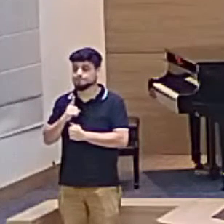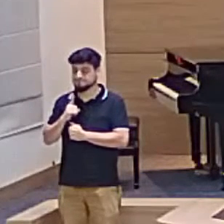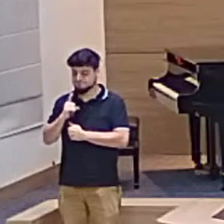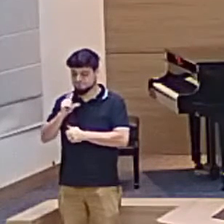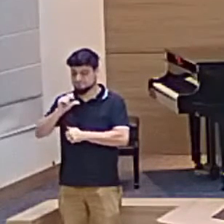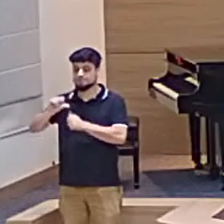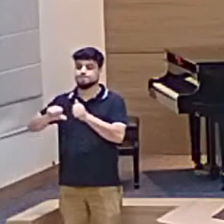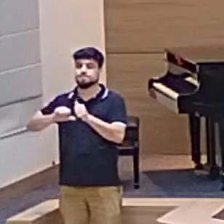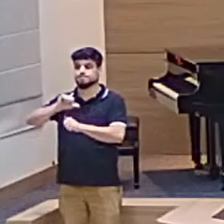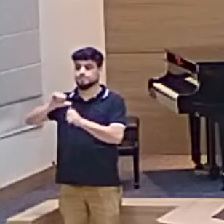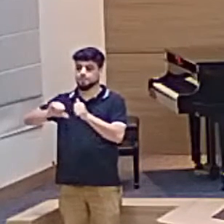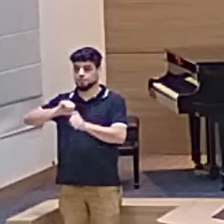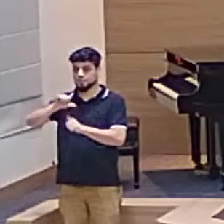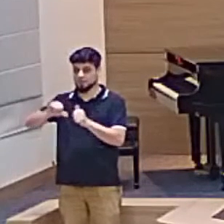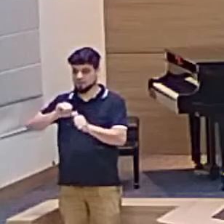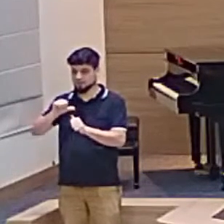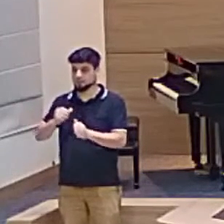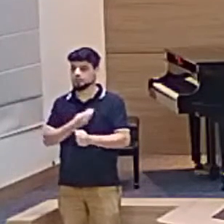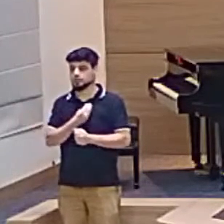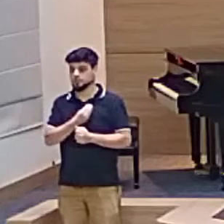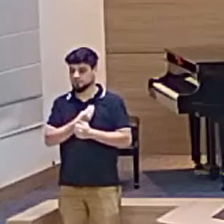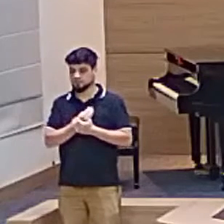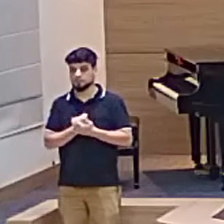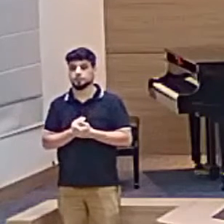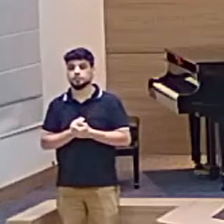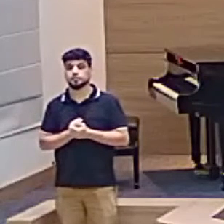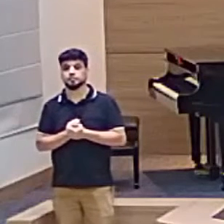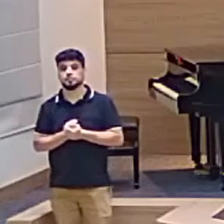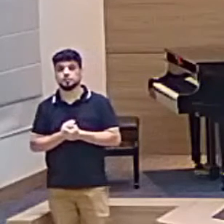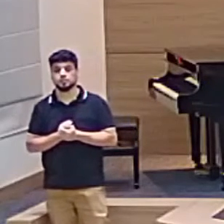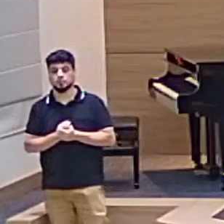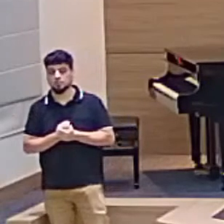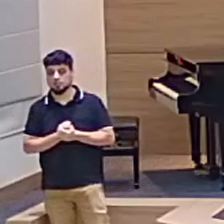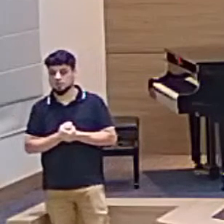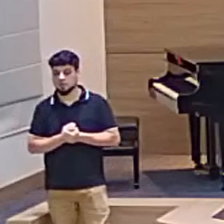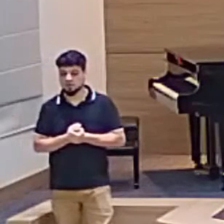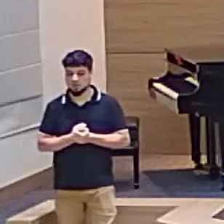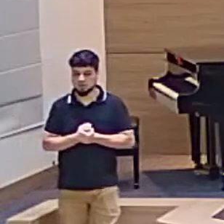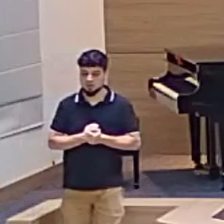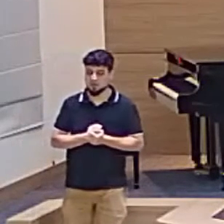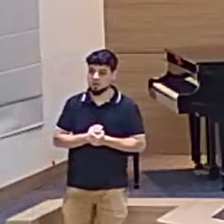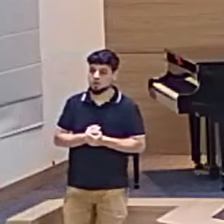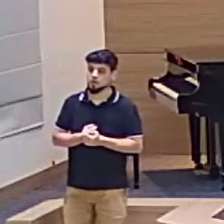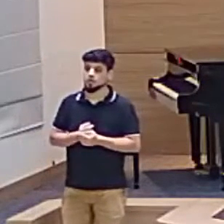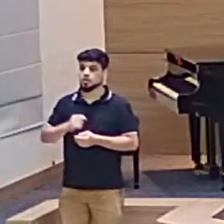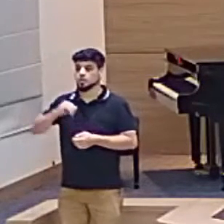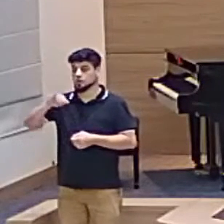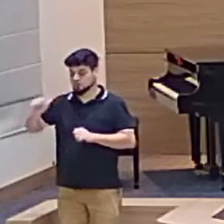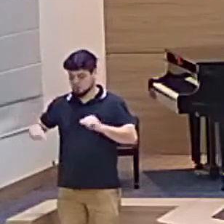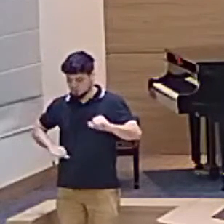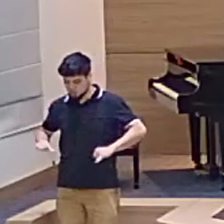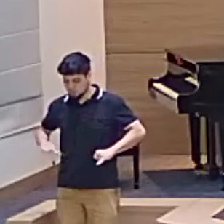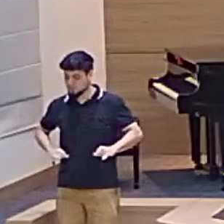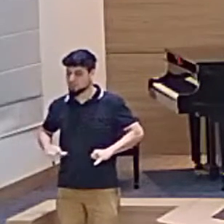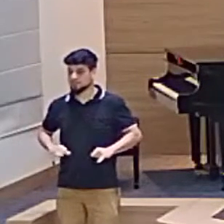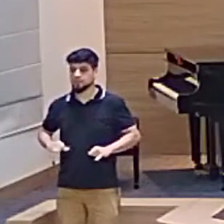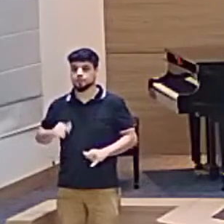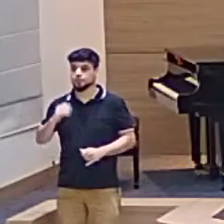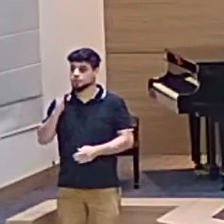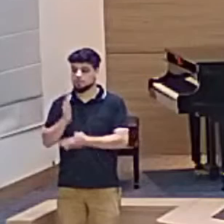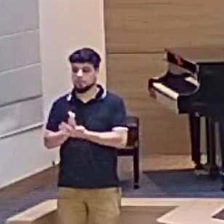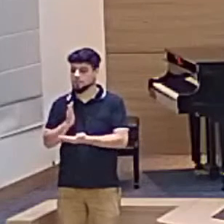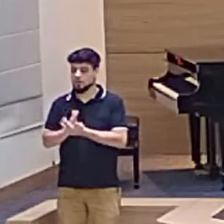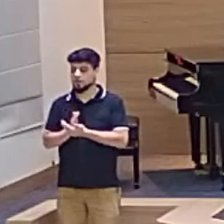na vida na vida Jó não se salva de orar pelos seus filhos